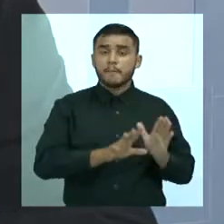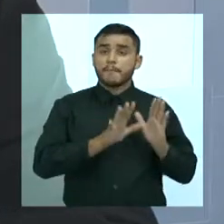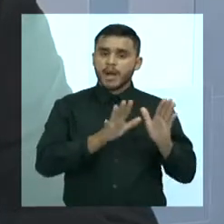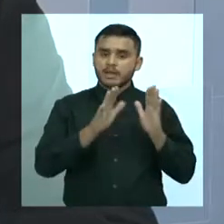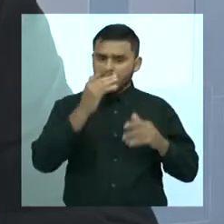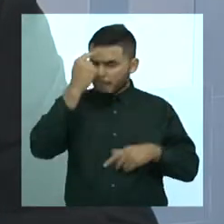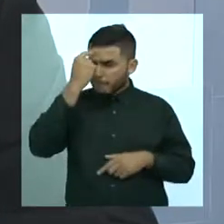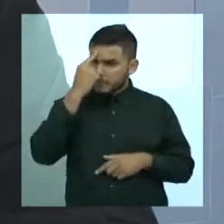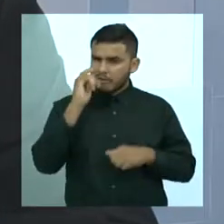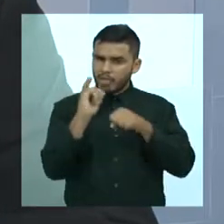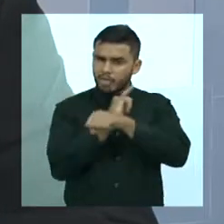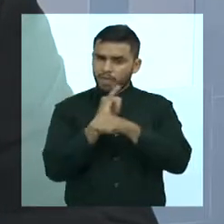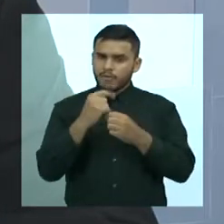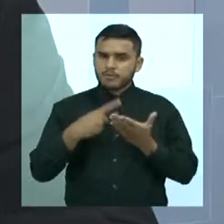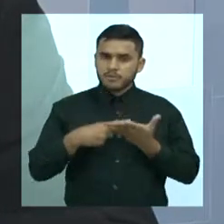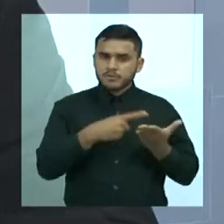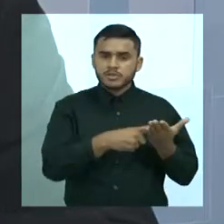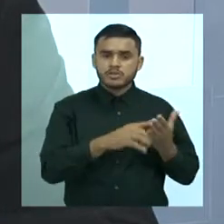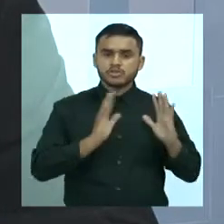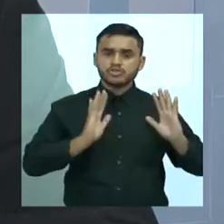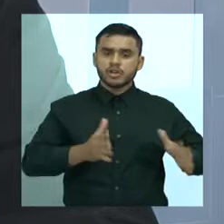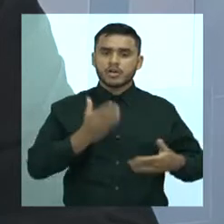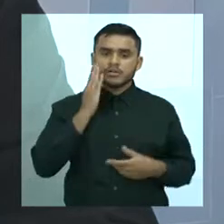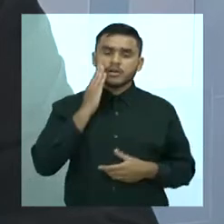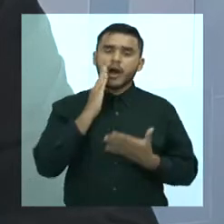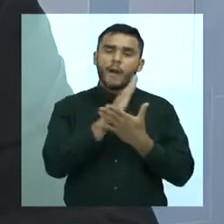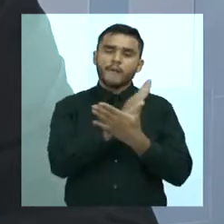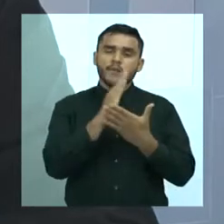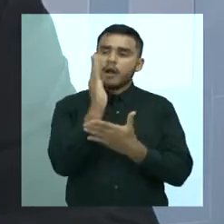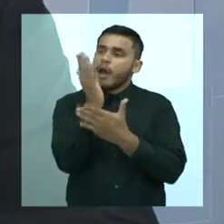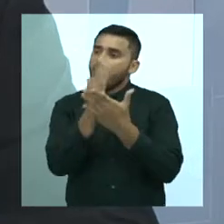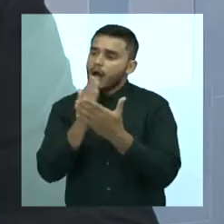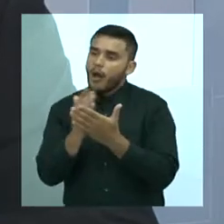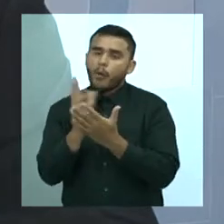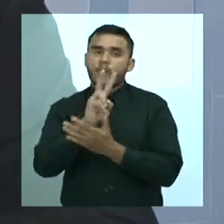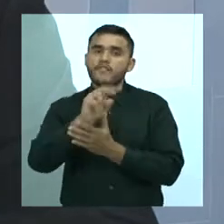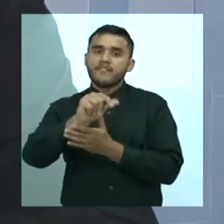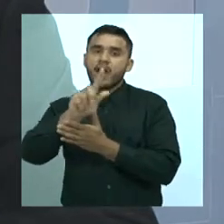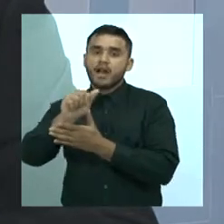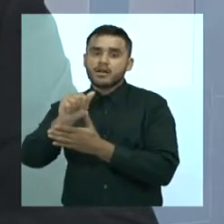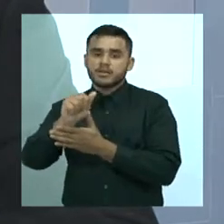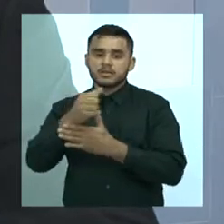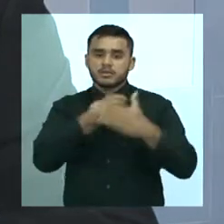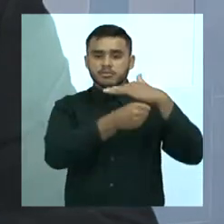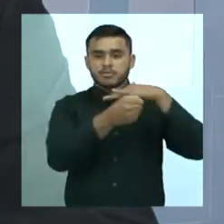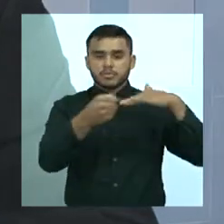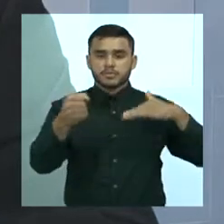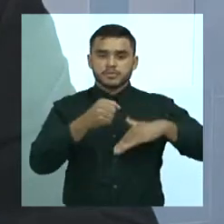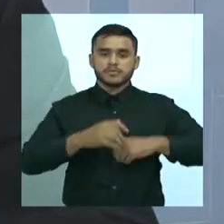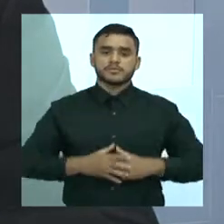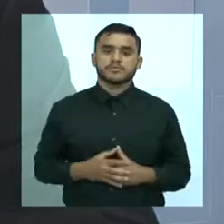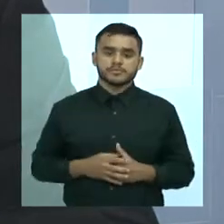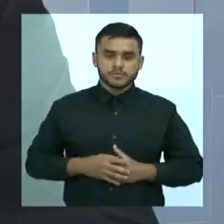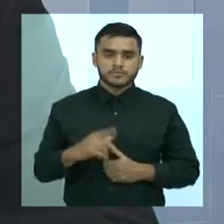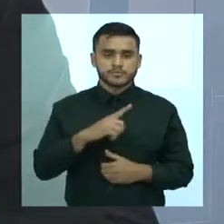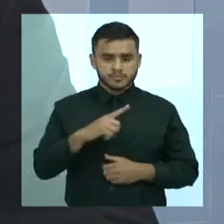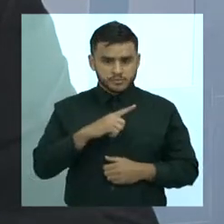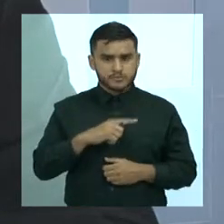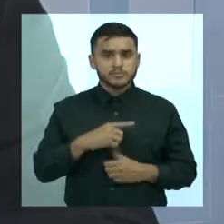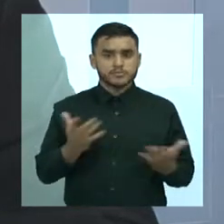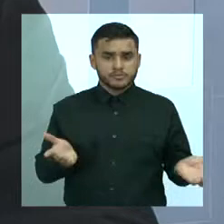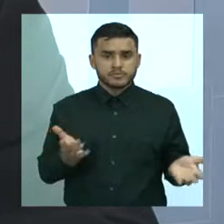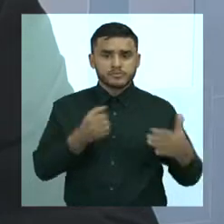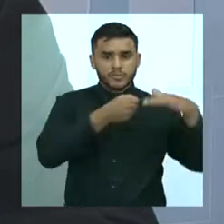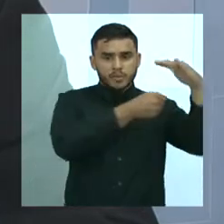negaram que já tinha sido repartidos os cargos e tal. Porque vê até o nome do deputado e os órgãos que eles